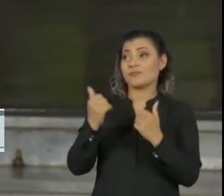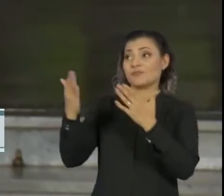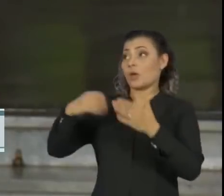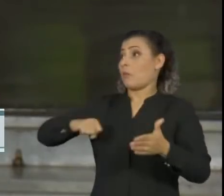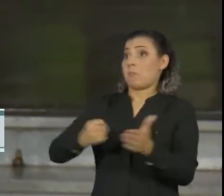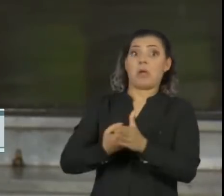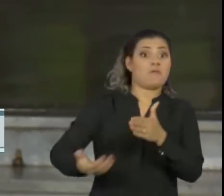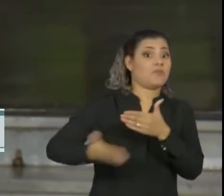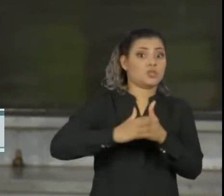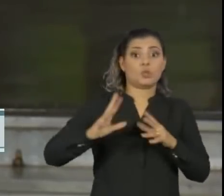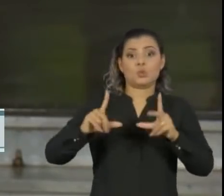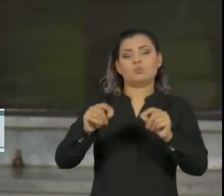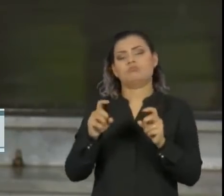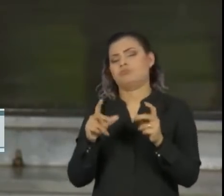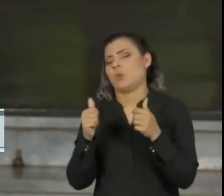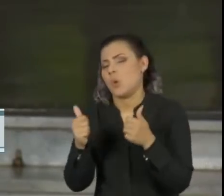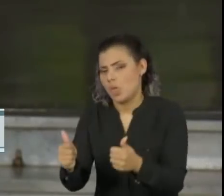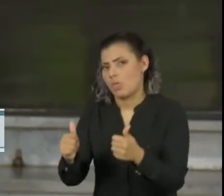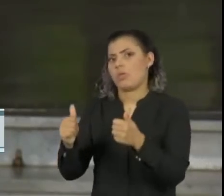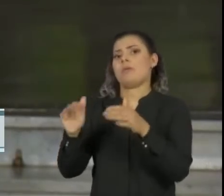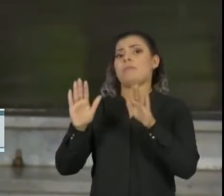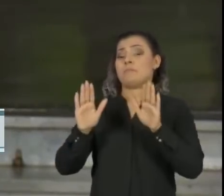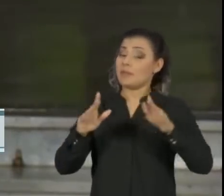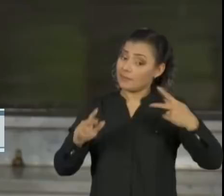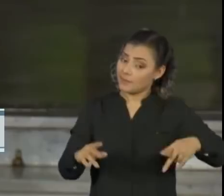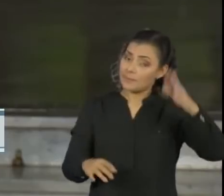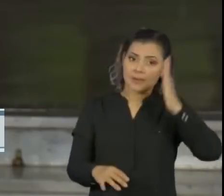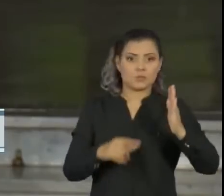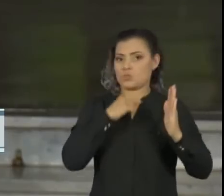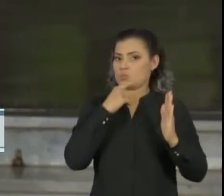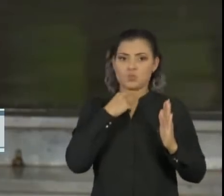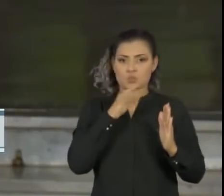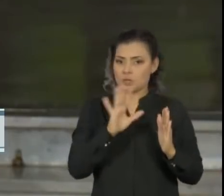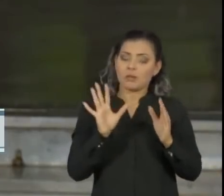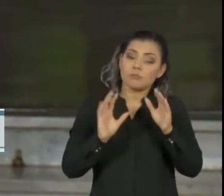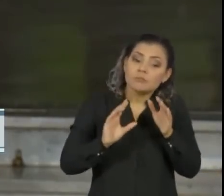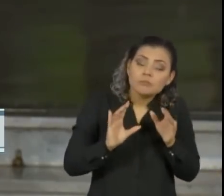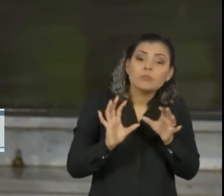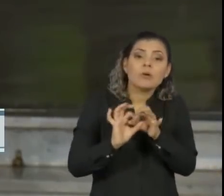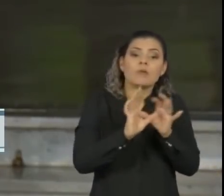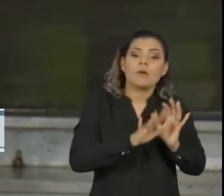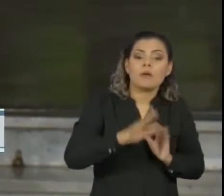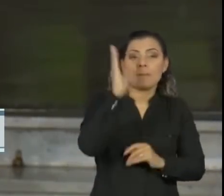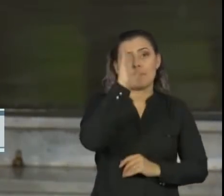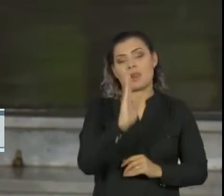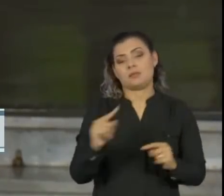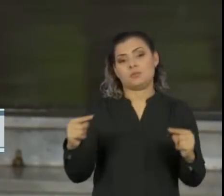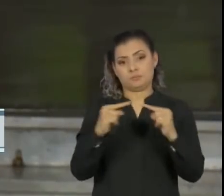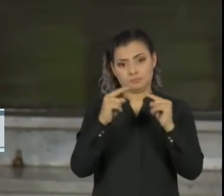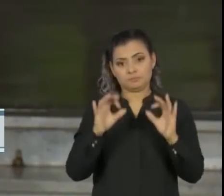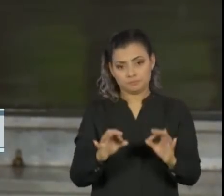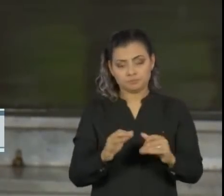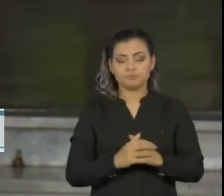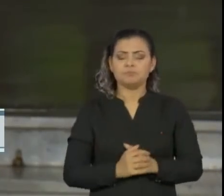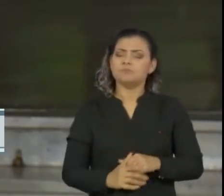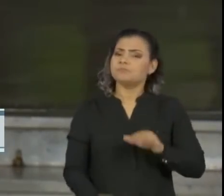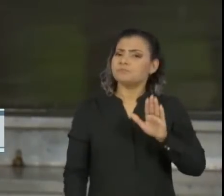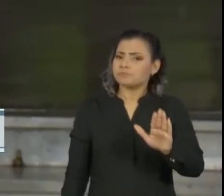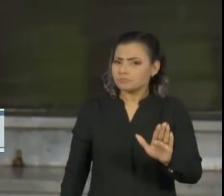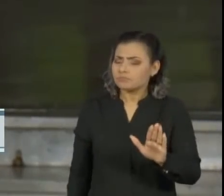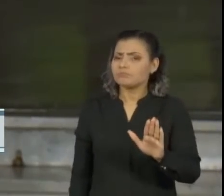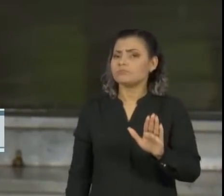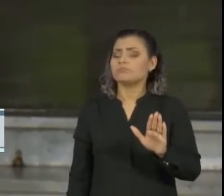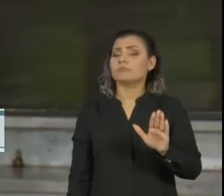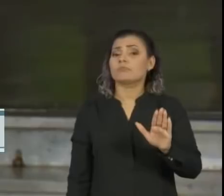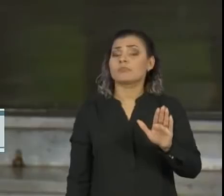aqui demográfico, regional, e o que se podia fazer também no contexto nacional. Agora, com